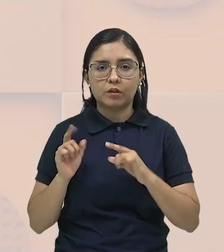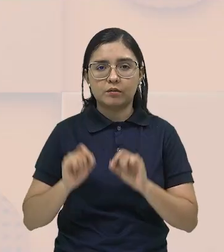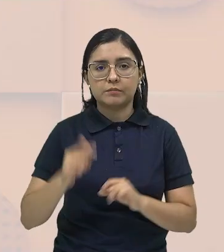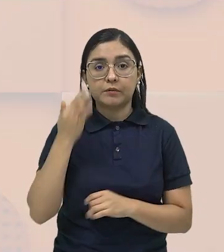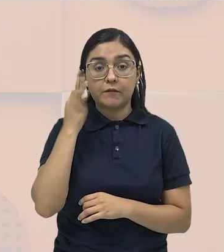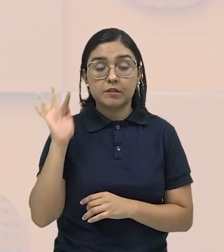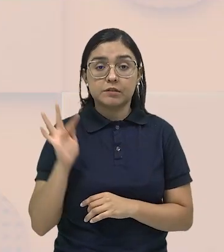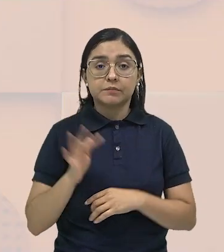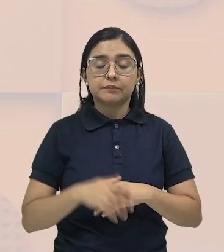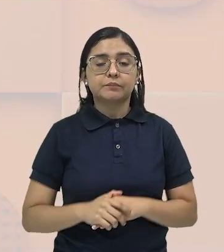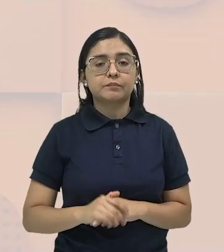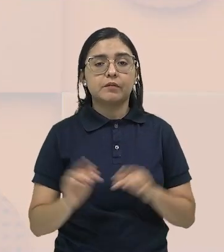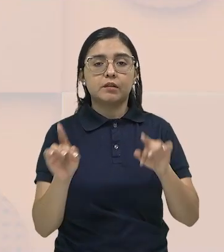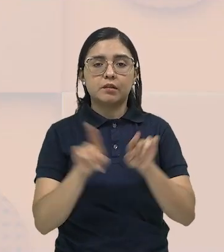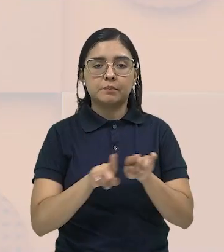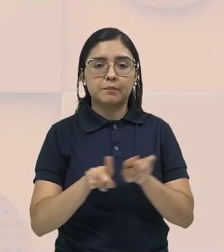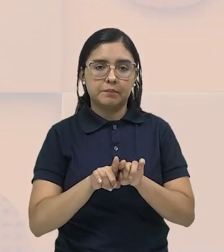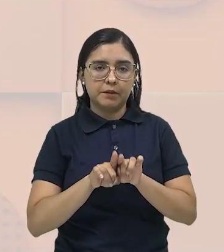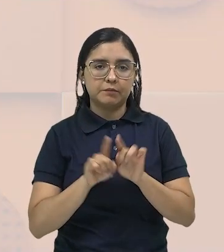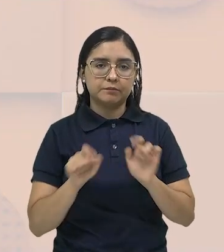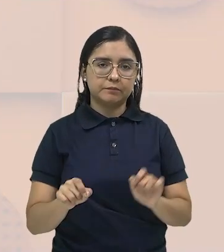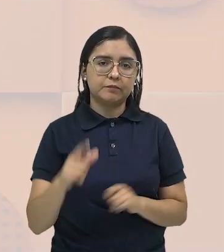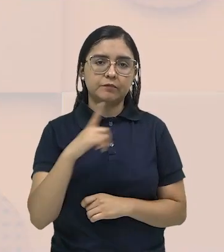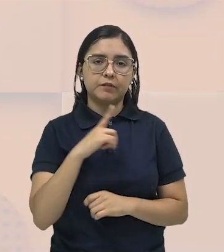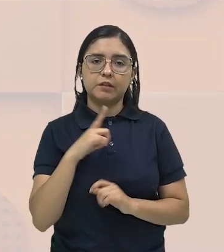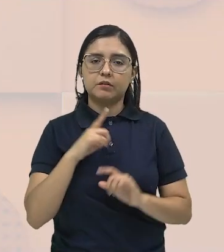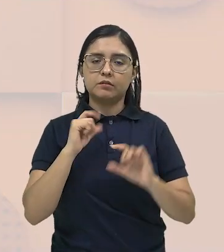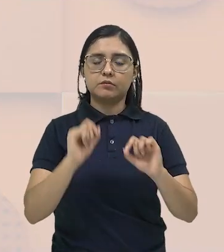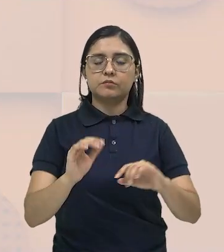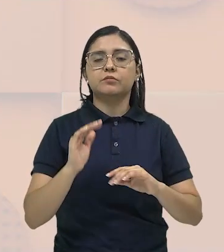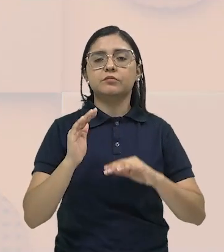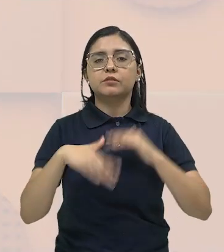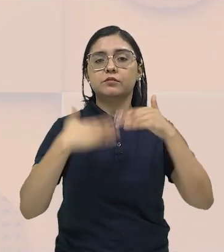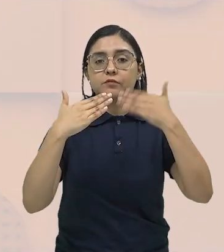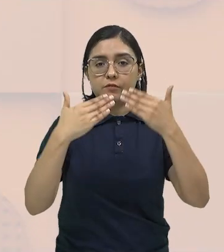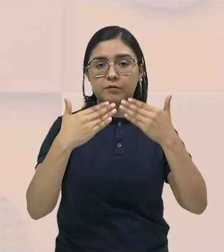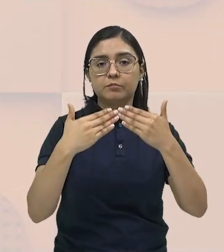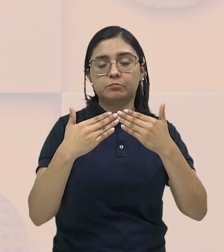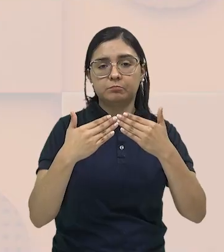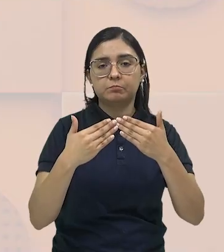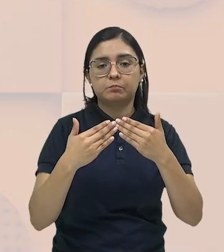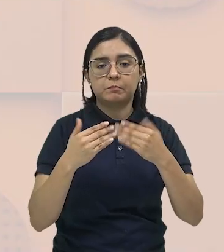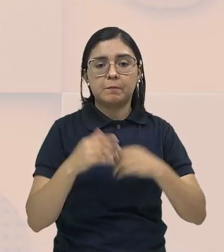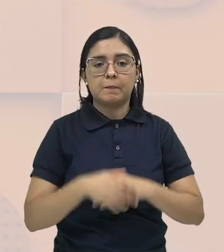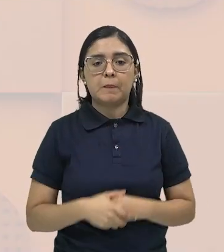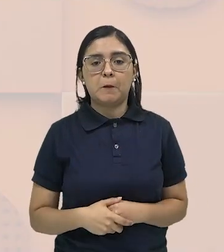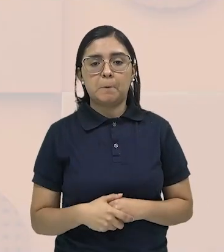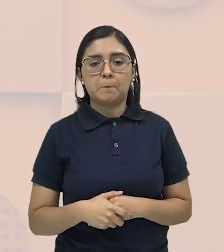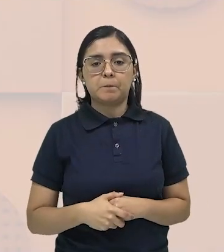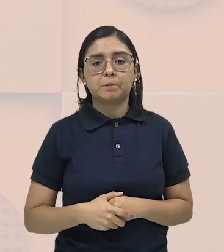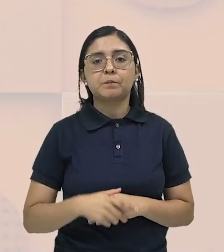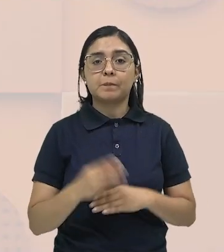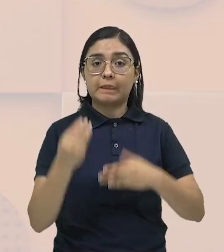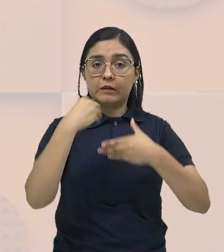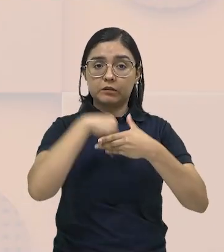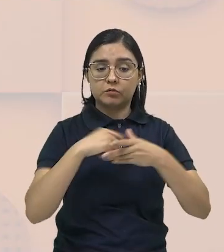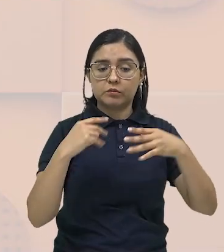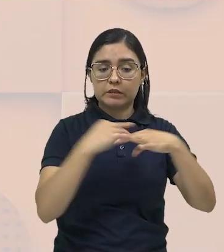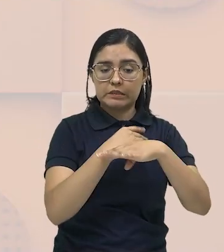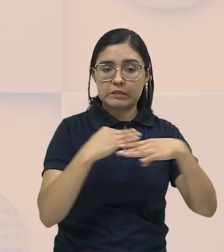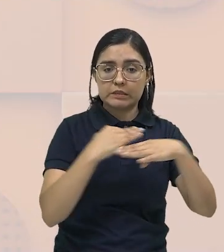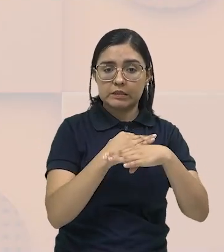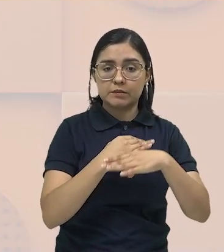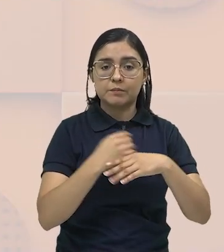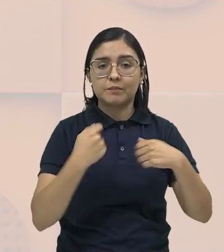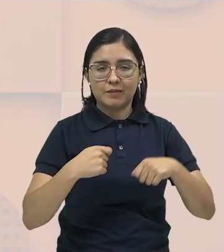Outra situação é que vai haver um desenvolvimento muito grande nas cidades, porque ele